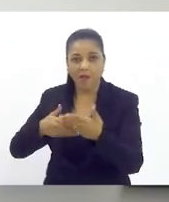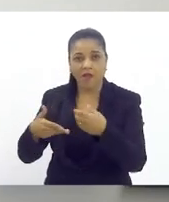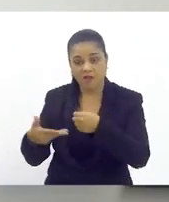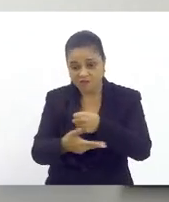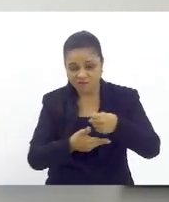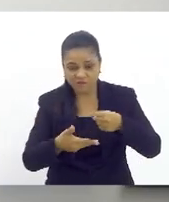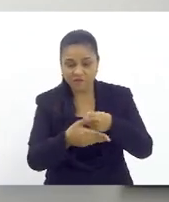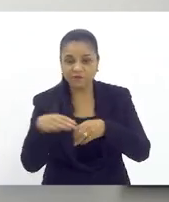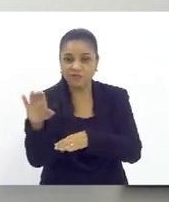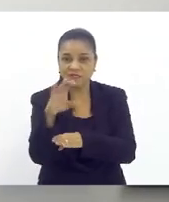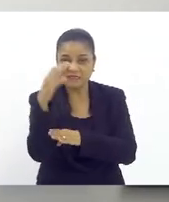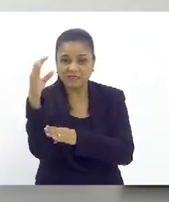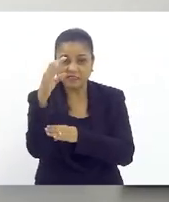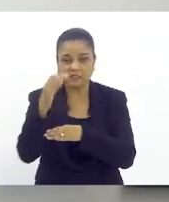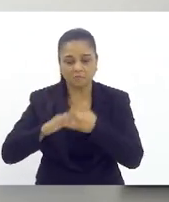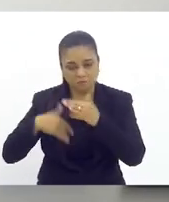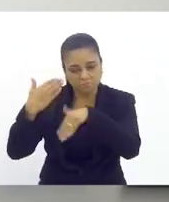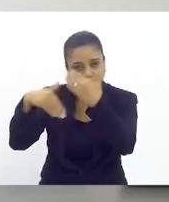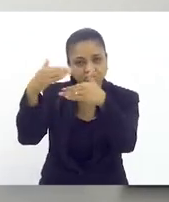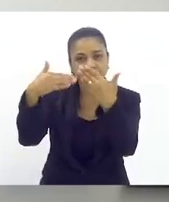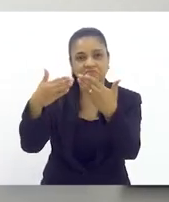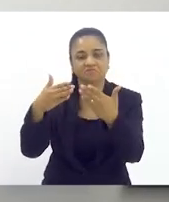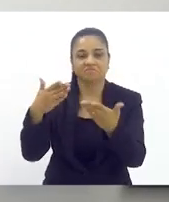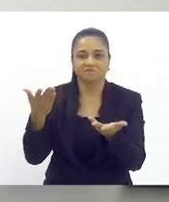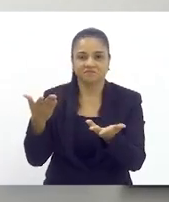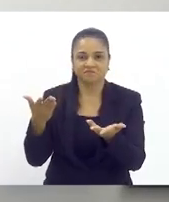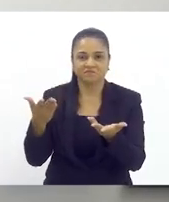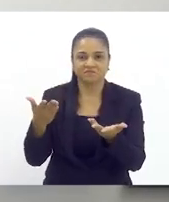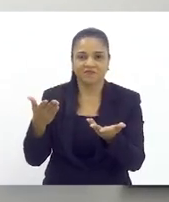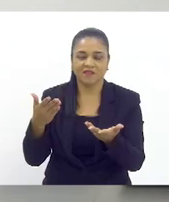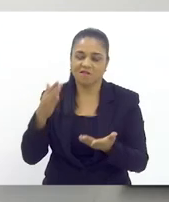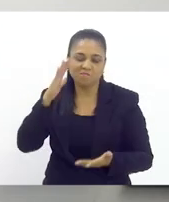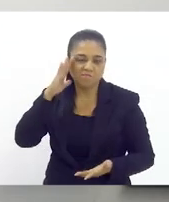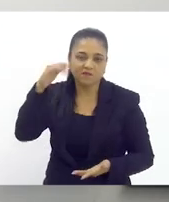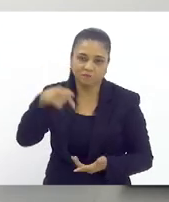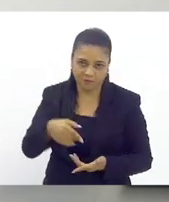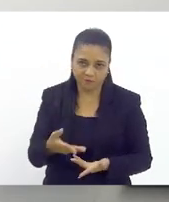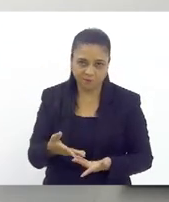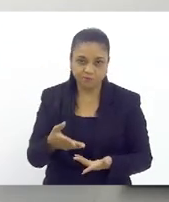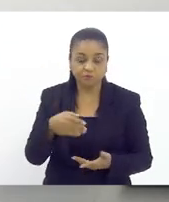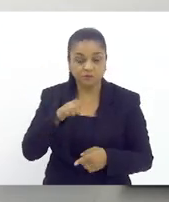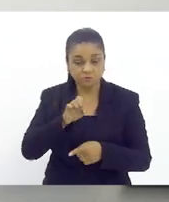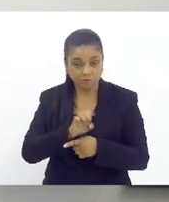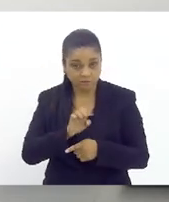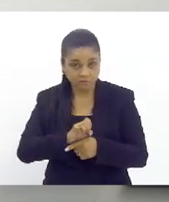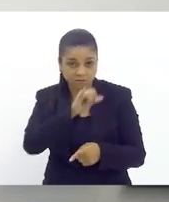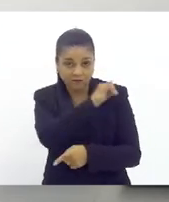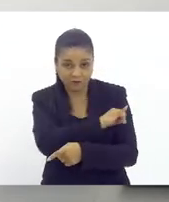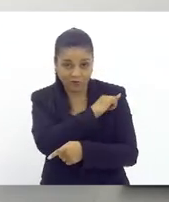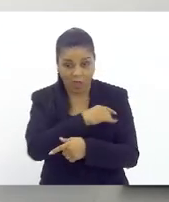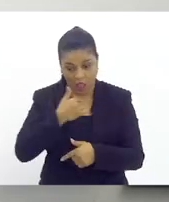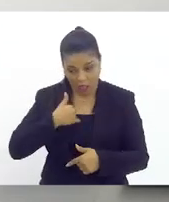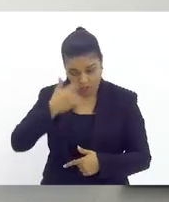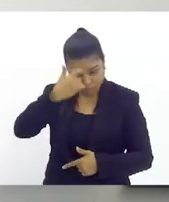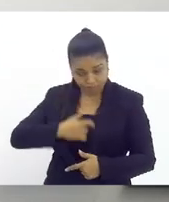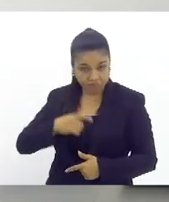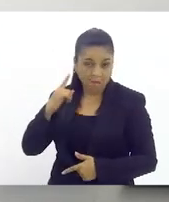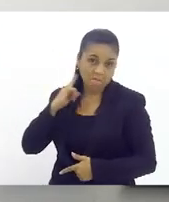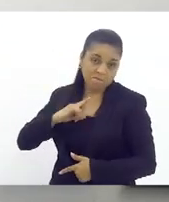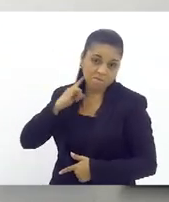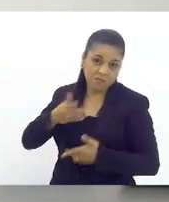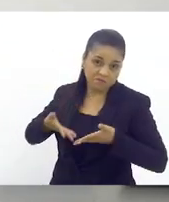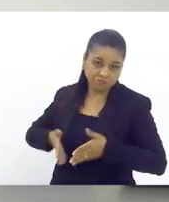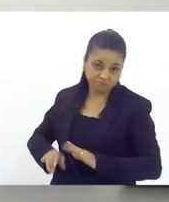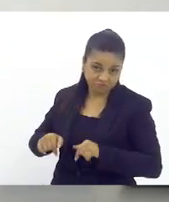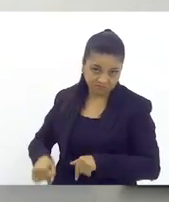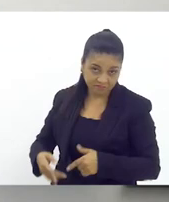na ciência para acelerar o processo eu acho que é fundamental então o Rio para mim eu sou mineiro eu vou dizer aqui